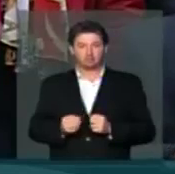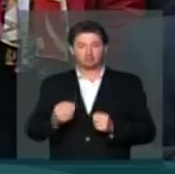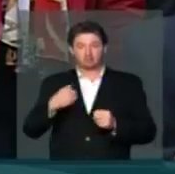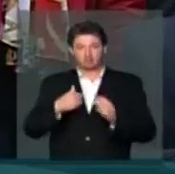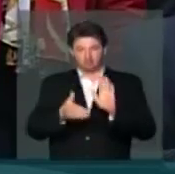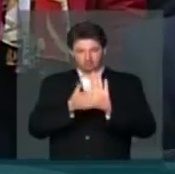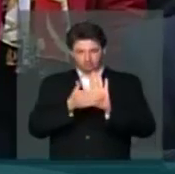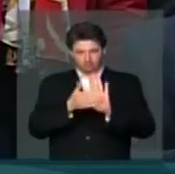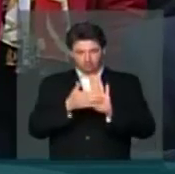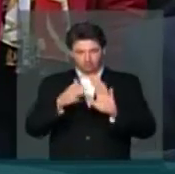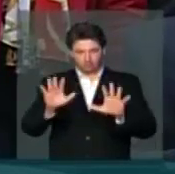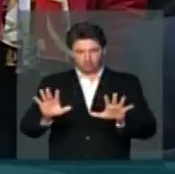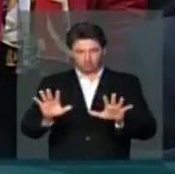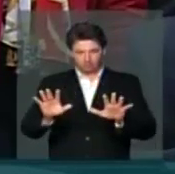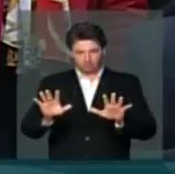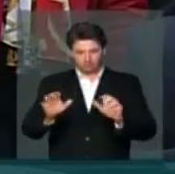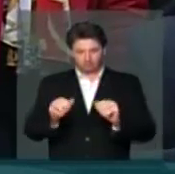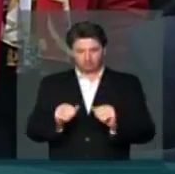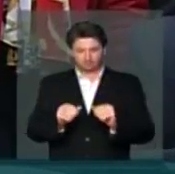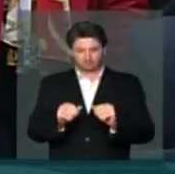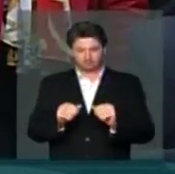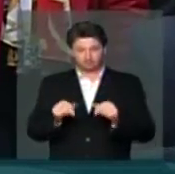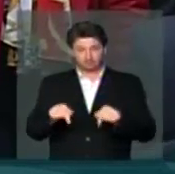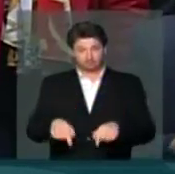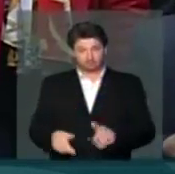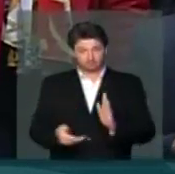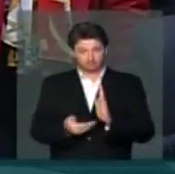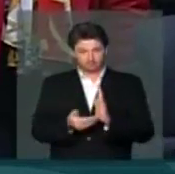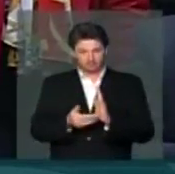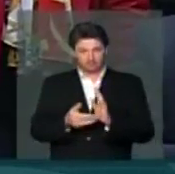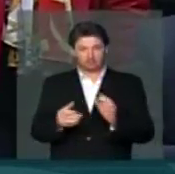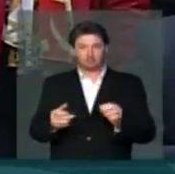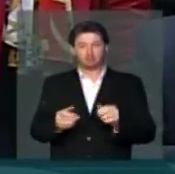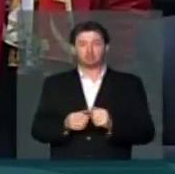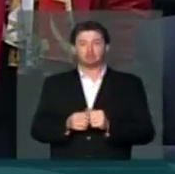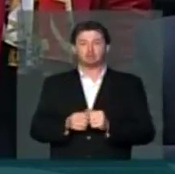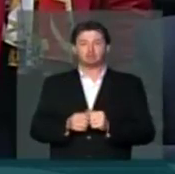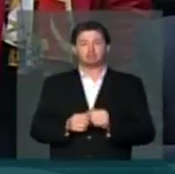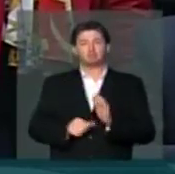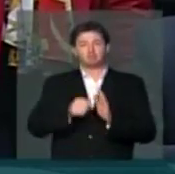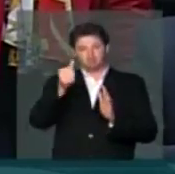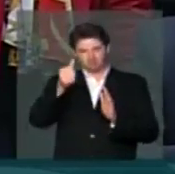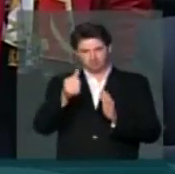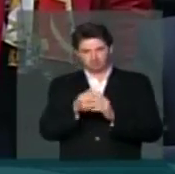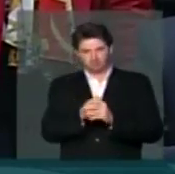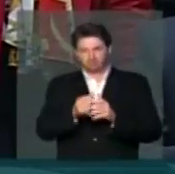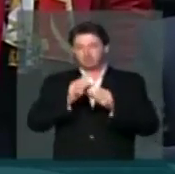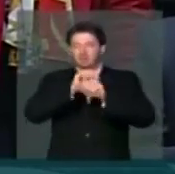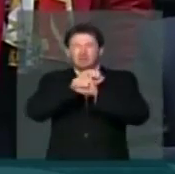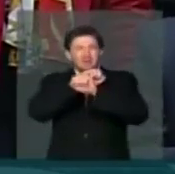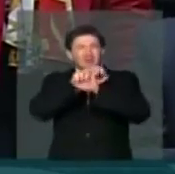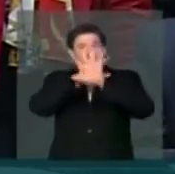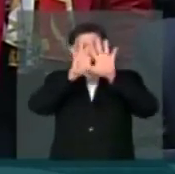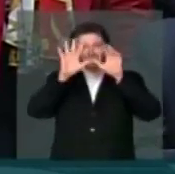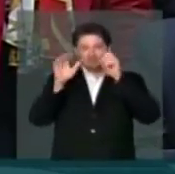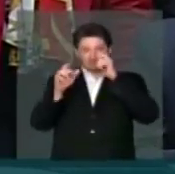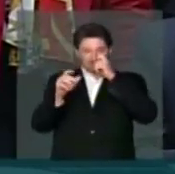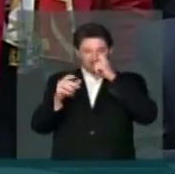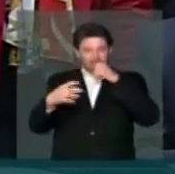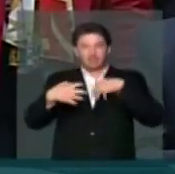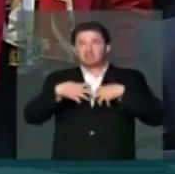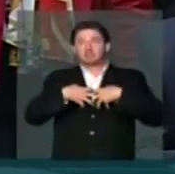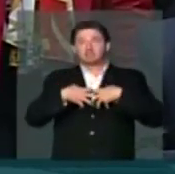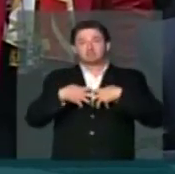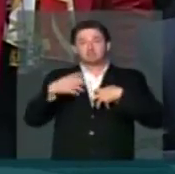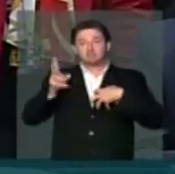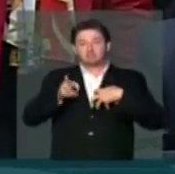propor a seguinte situação para essa casa antes de eu falar. Em primeiro lugar, está claro e nítido que não há clima